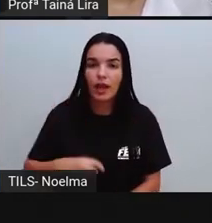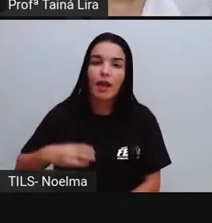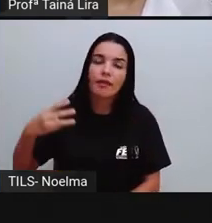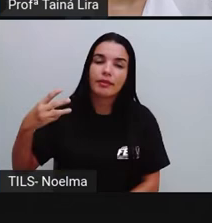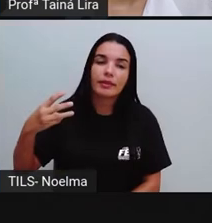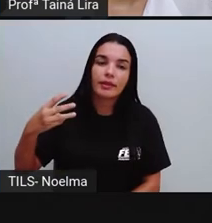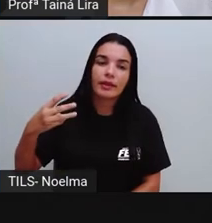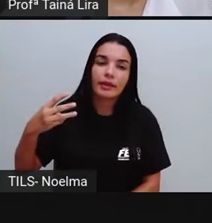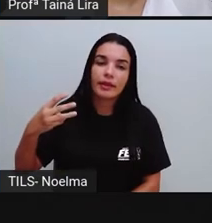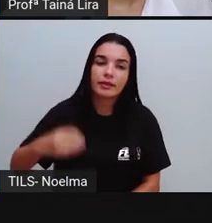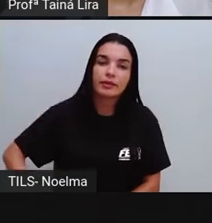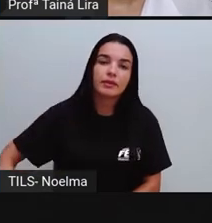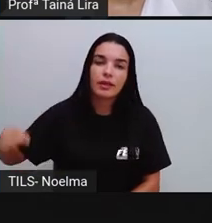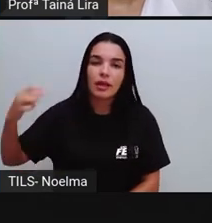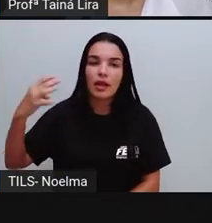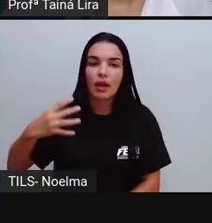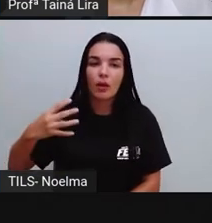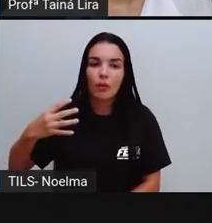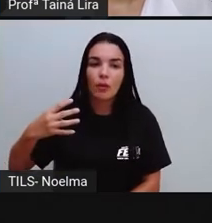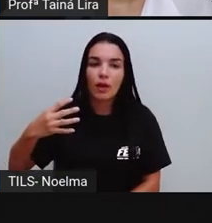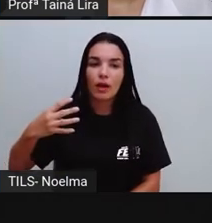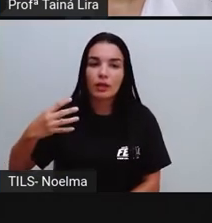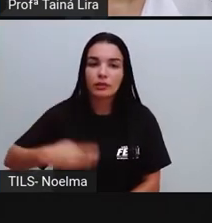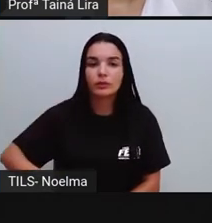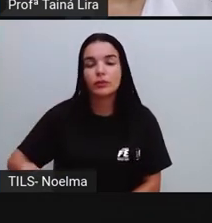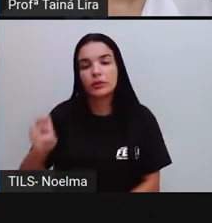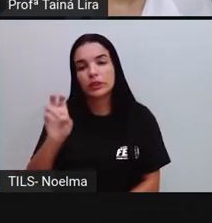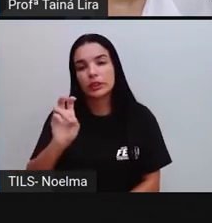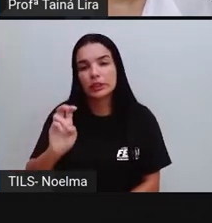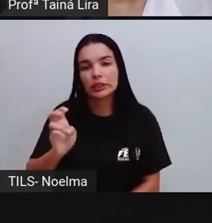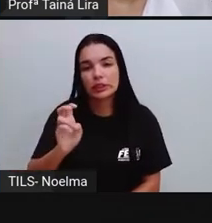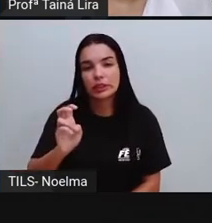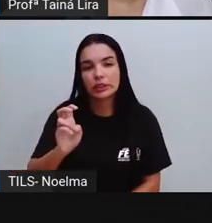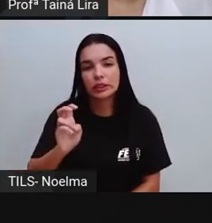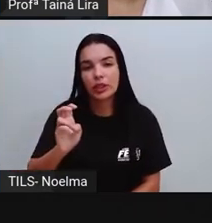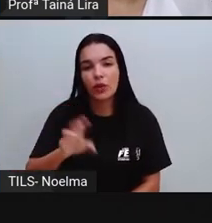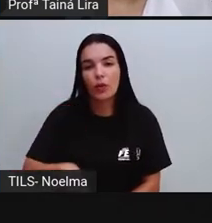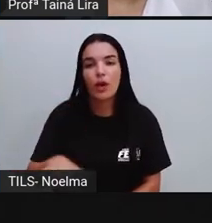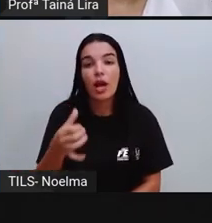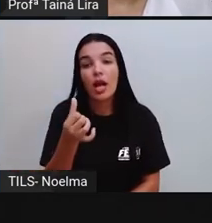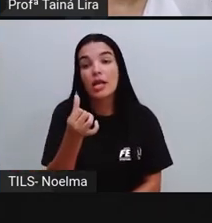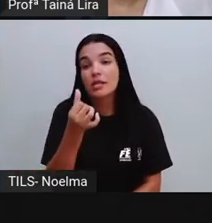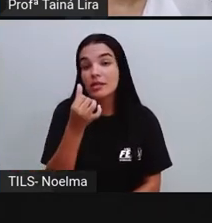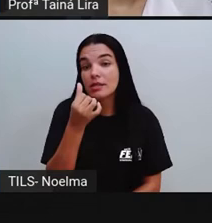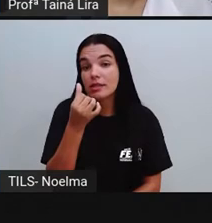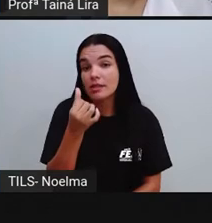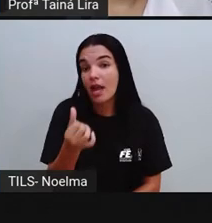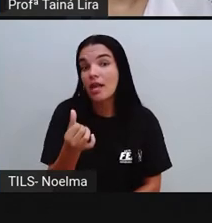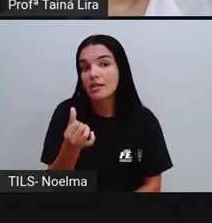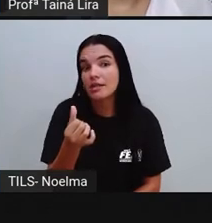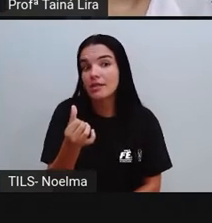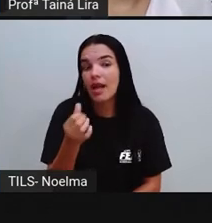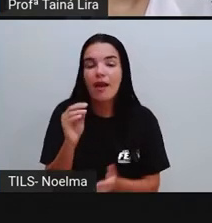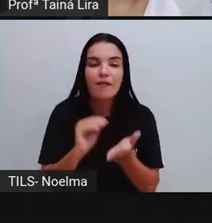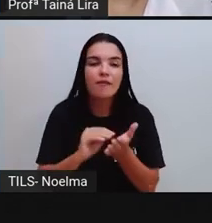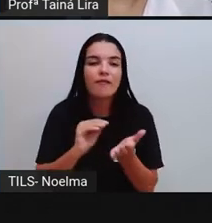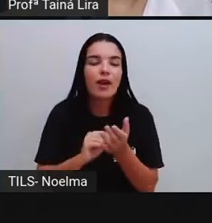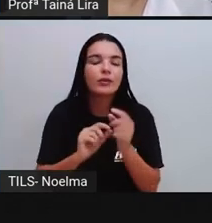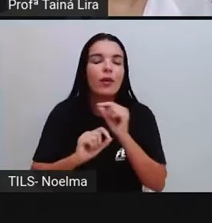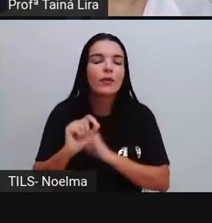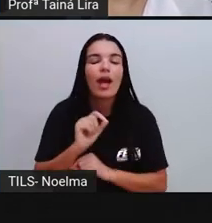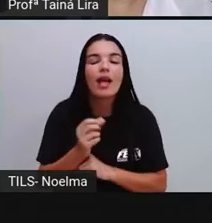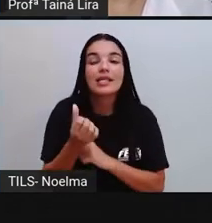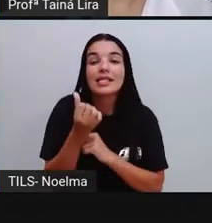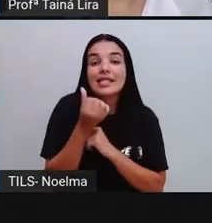2, 3, 4, 5, 6. Então, quantos